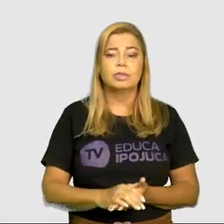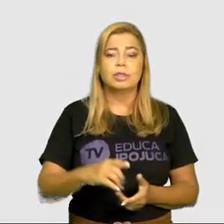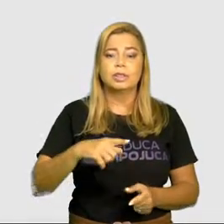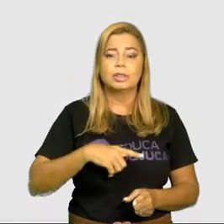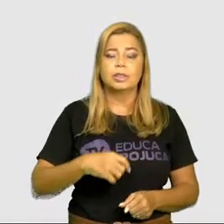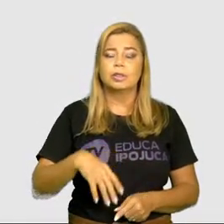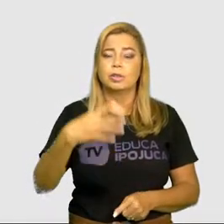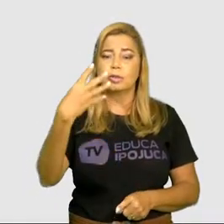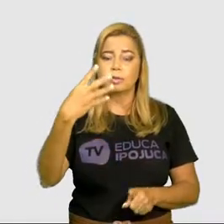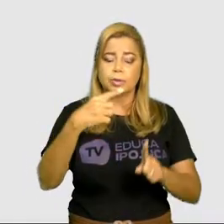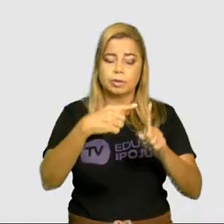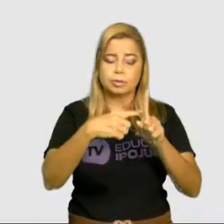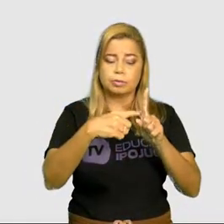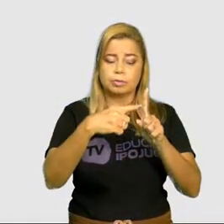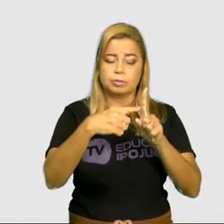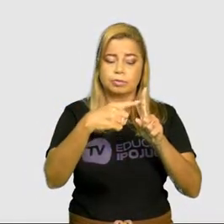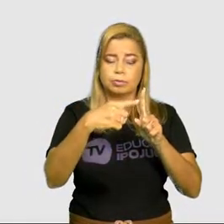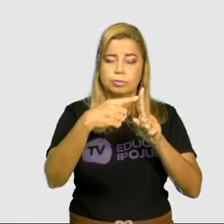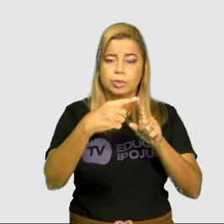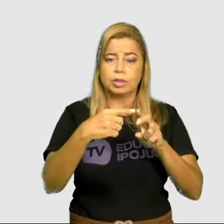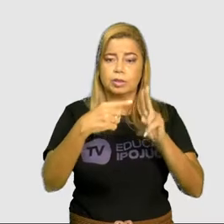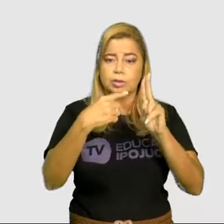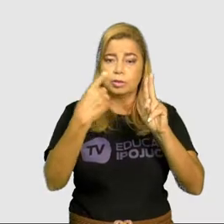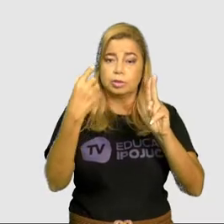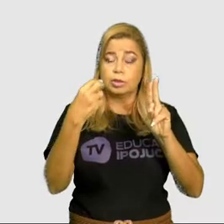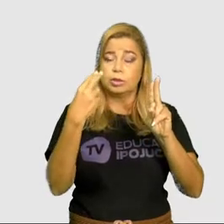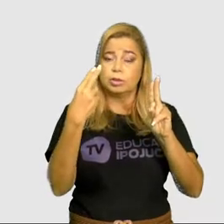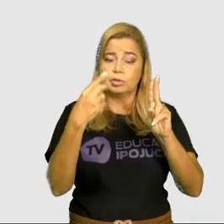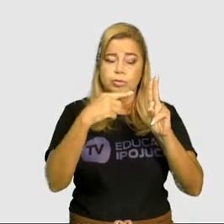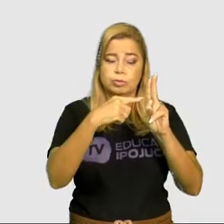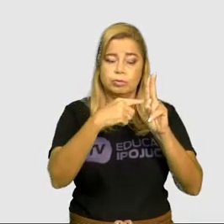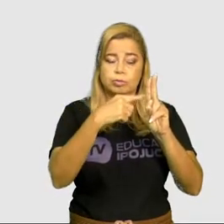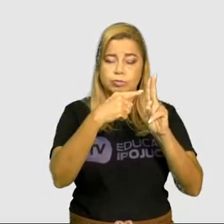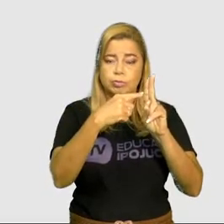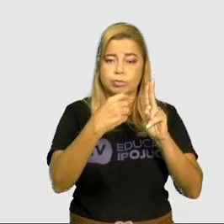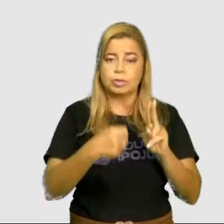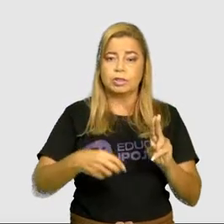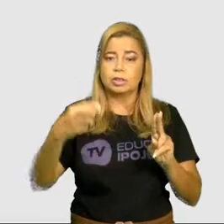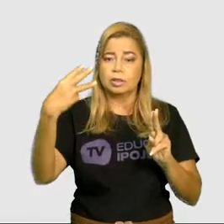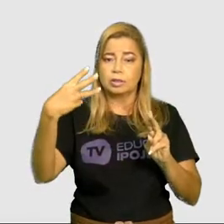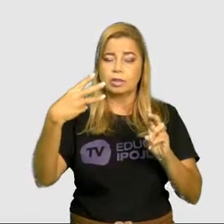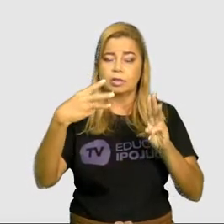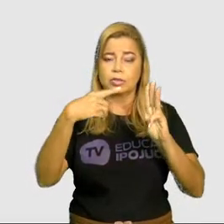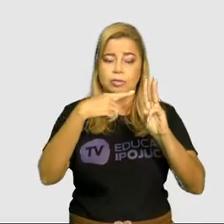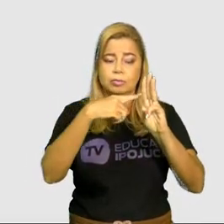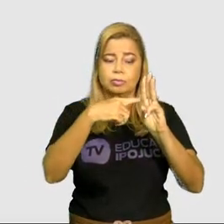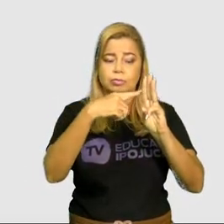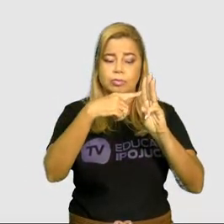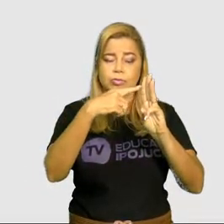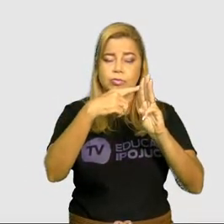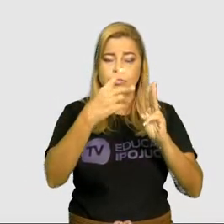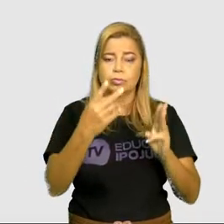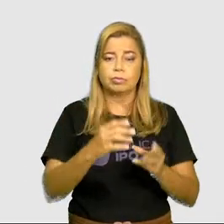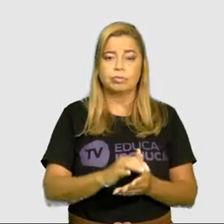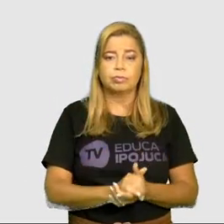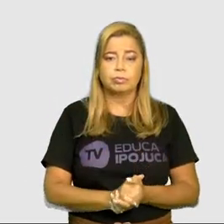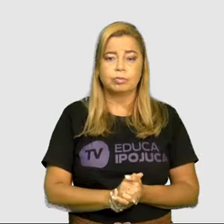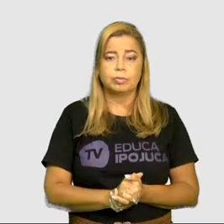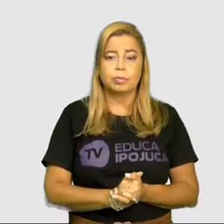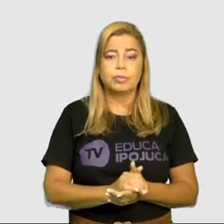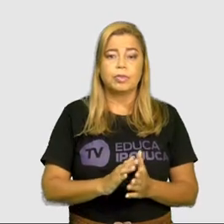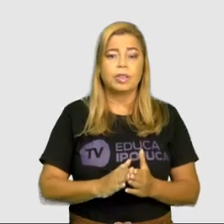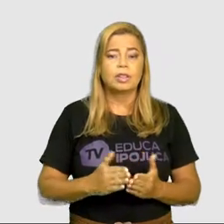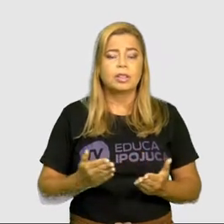unidade duas dezenas e 3 centenas e se você vê nós temos o